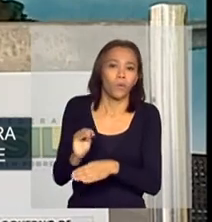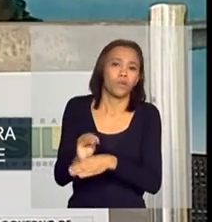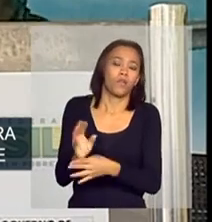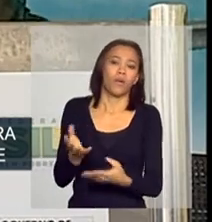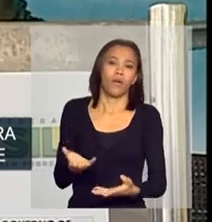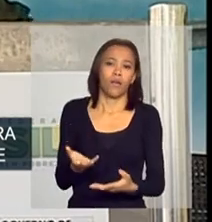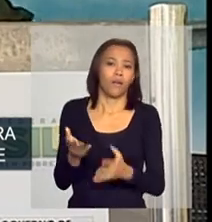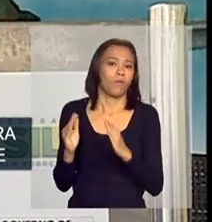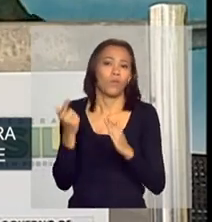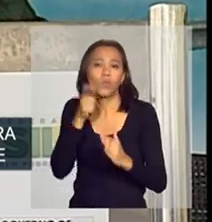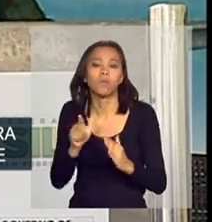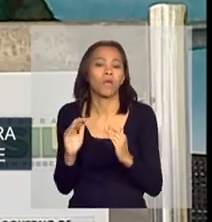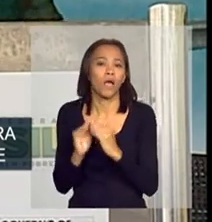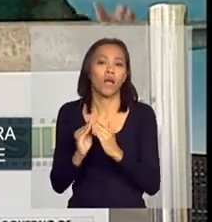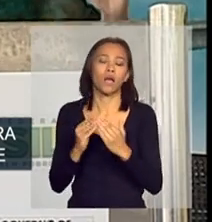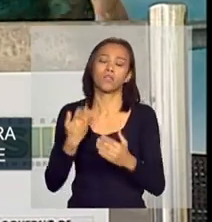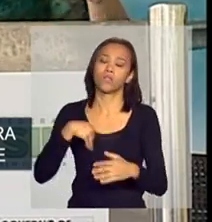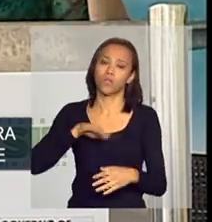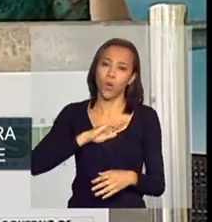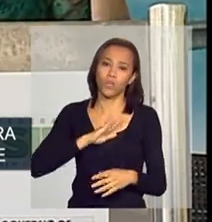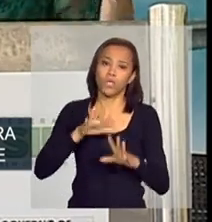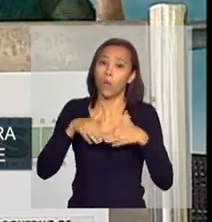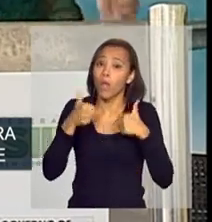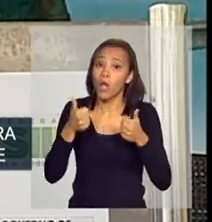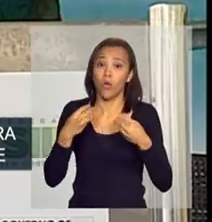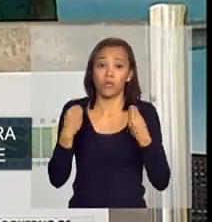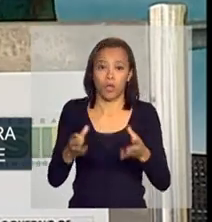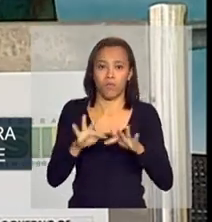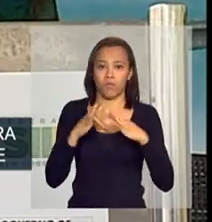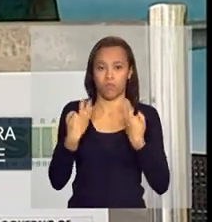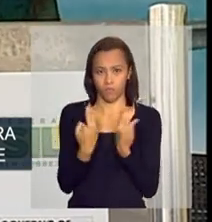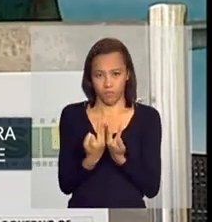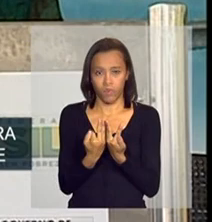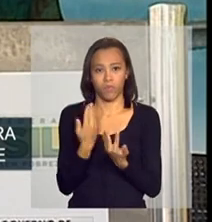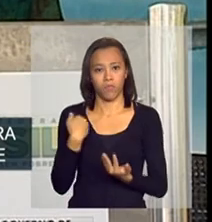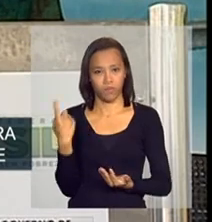ter uma casa, a gente quer o melhor para a nossa família.